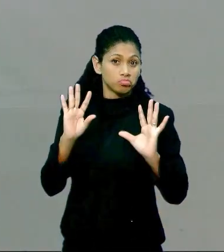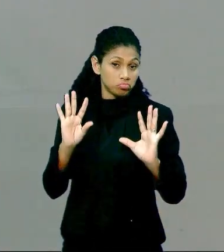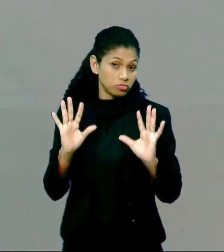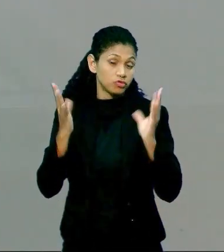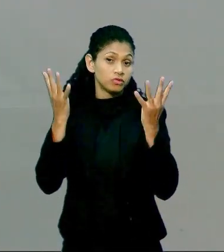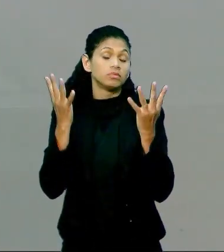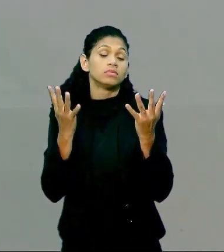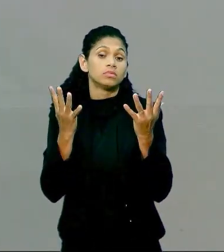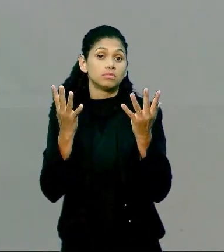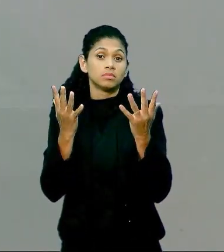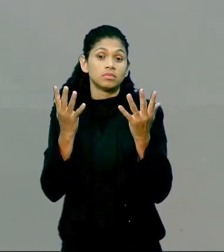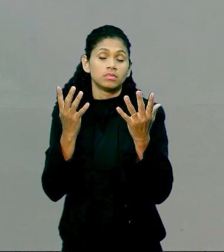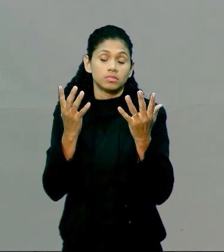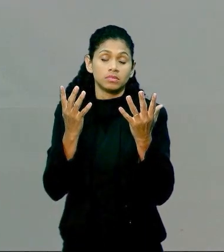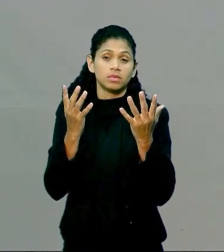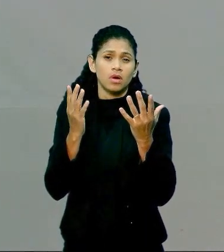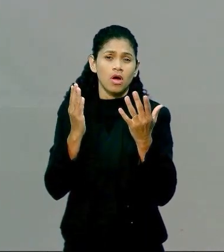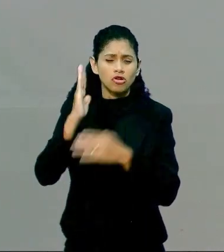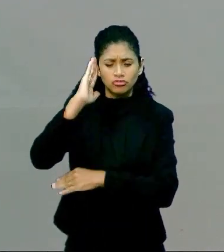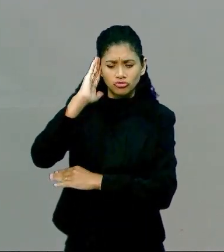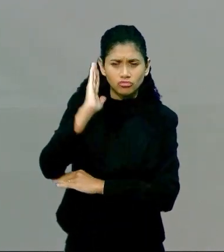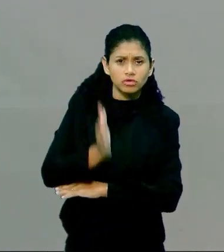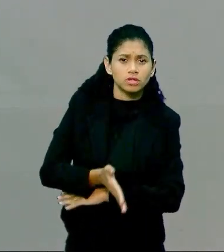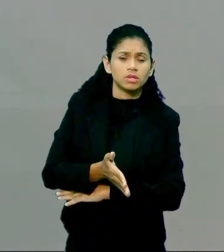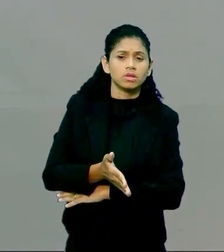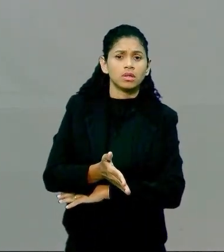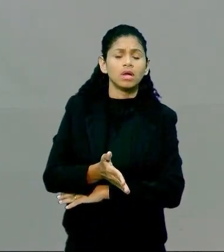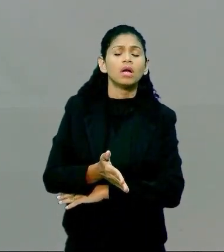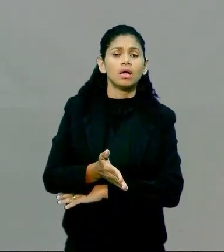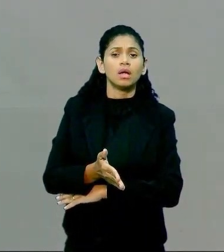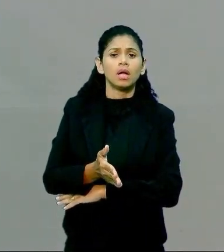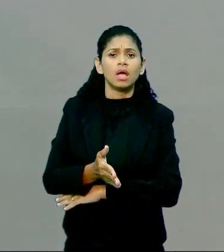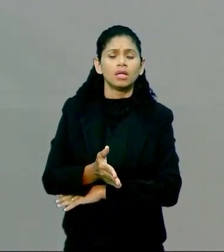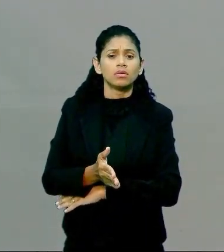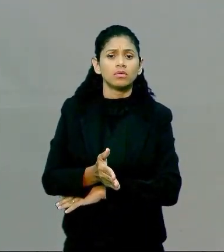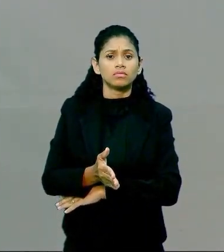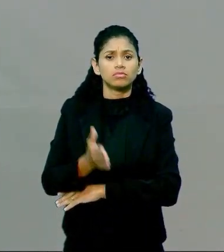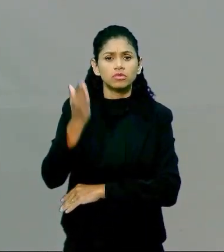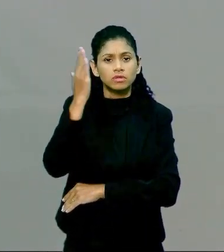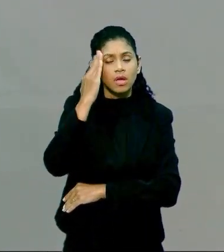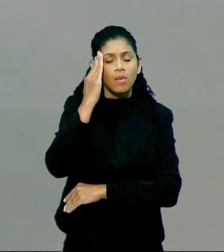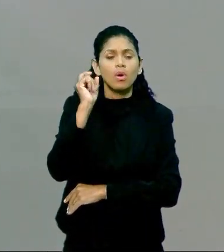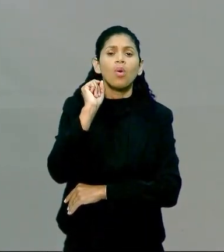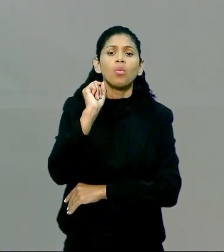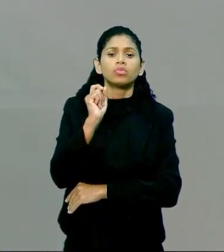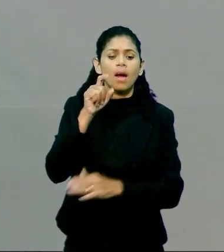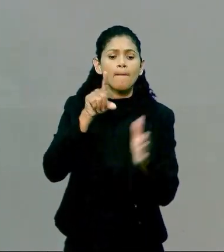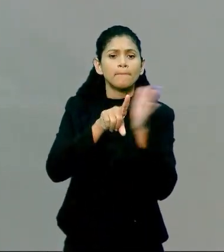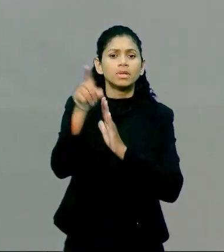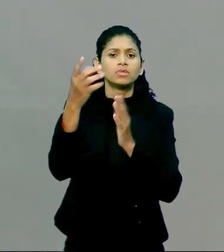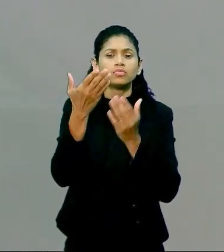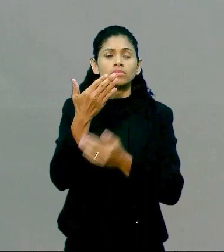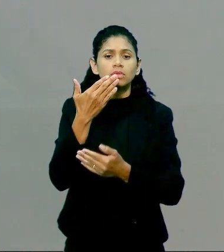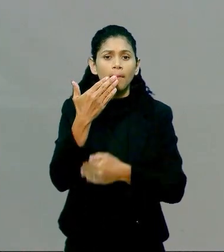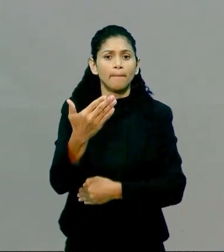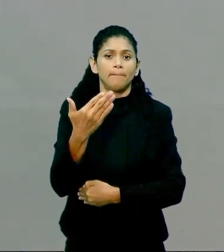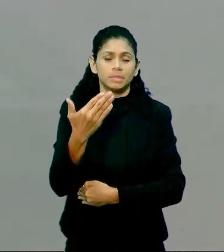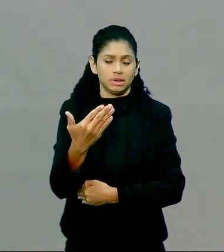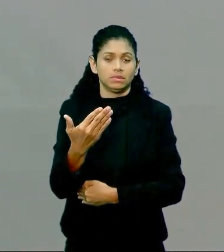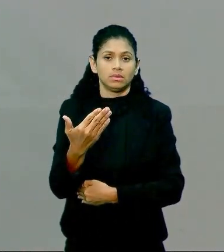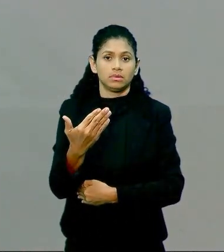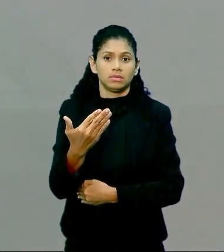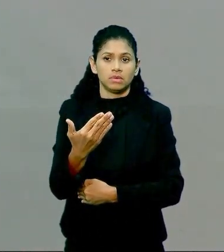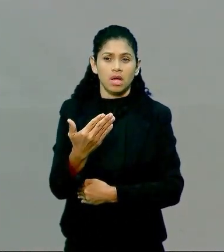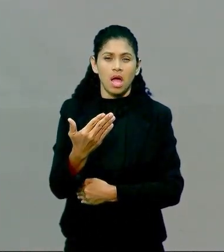sempre digo, galera, a gente vai para o enunciado logo para saber o que o enunciador quer de mim, né? Para a gente não perder tempo, ficar lendo,